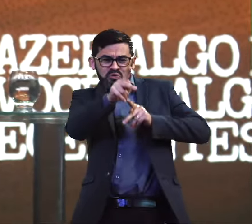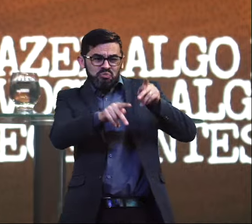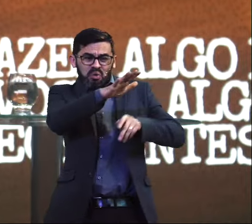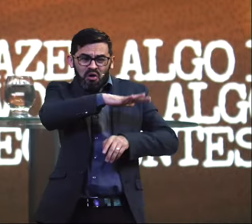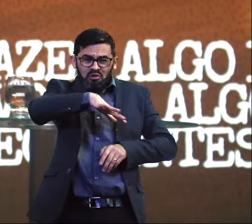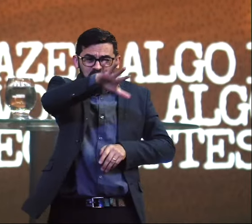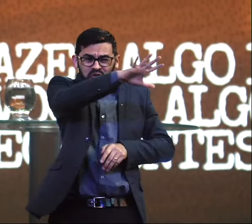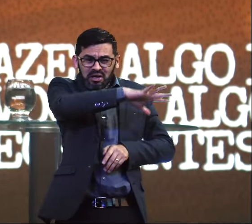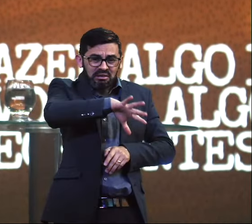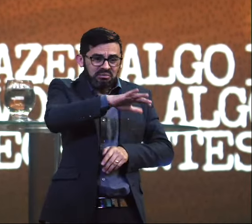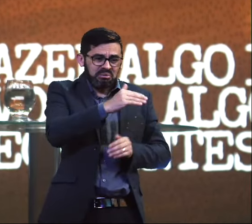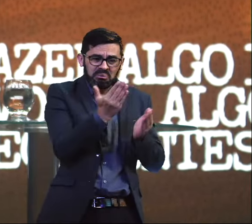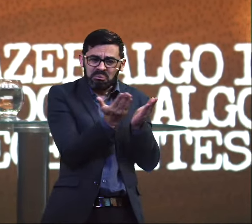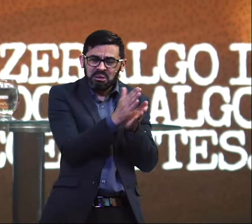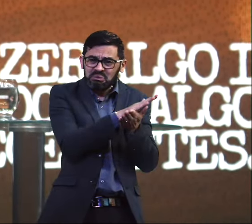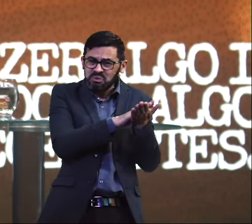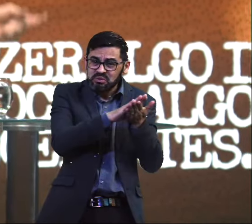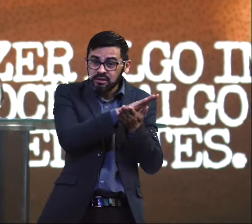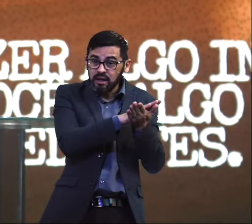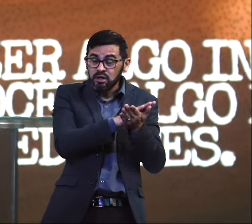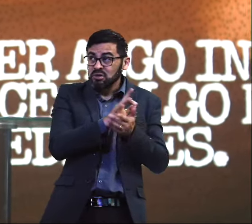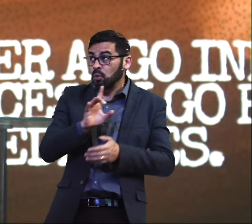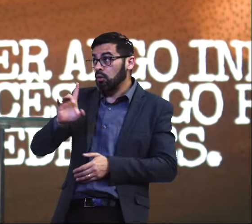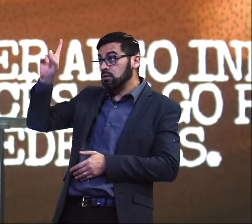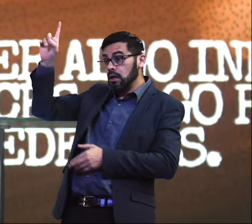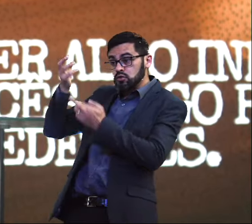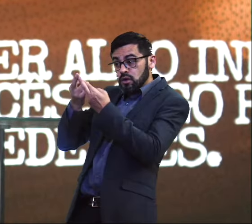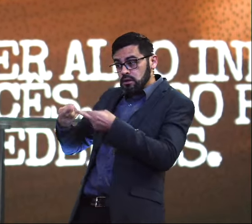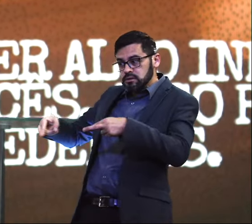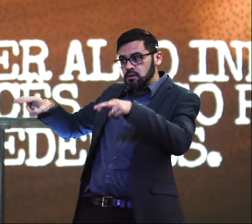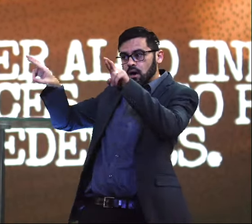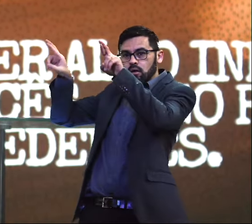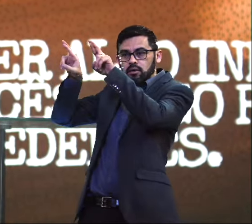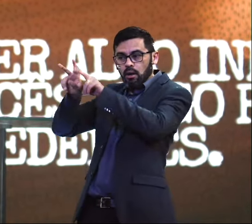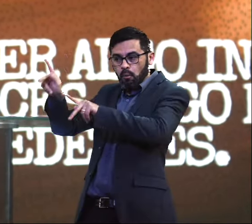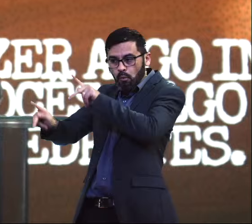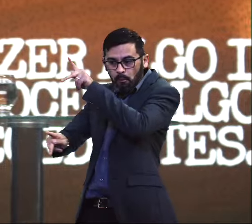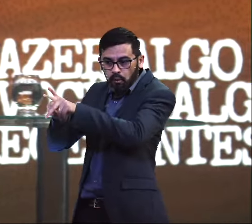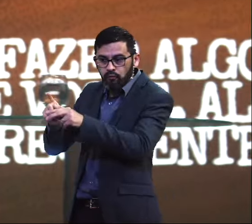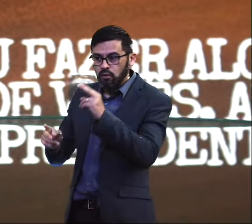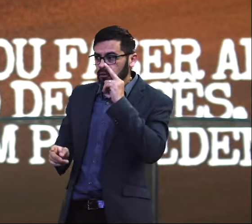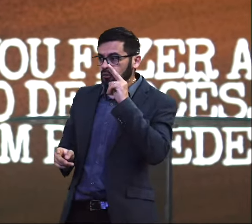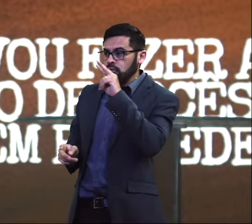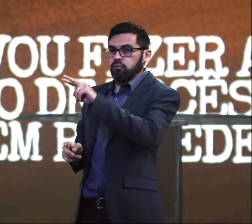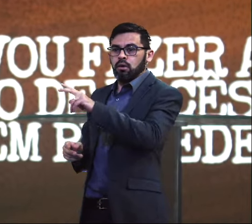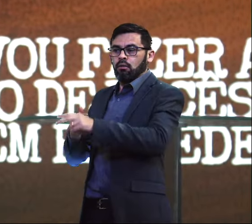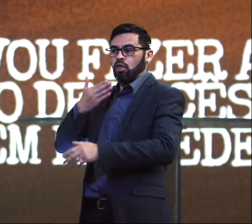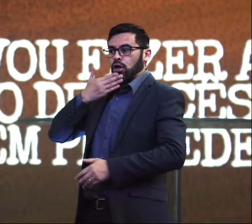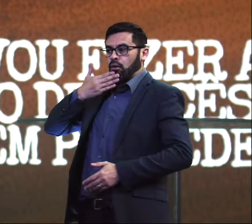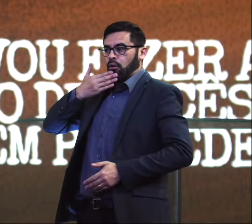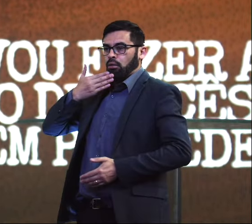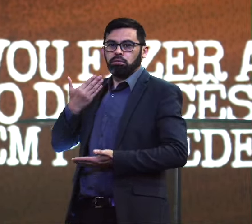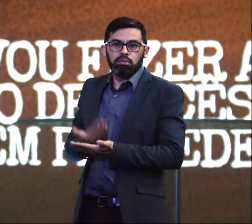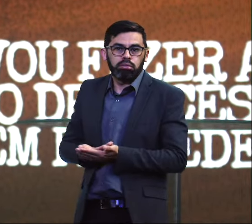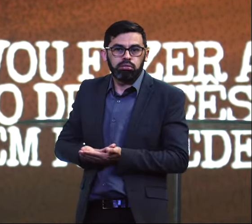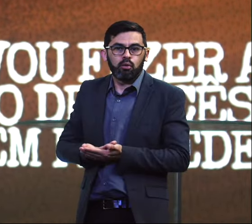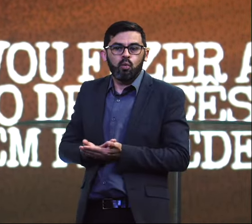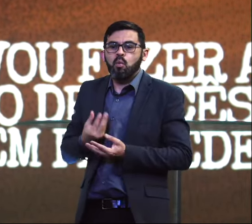inimigos e pagãos, quando Deus restaurar a sorte do povo, eles vão ficar